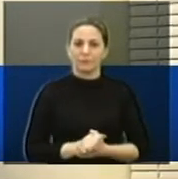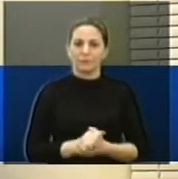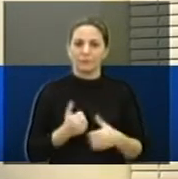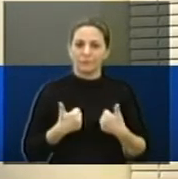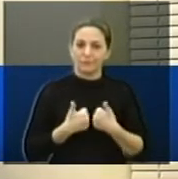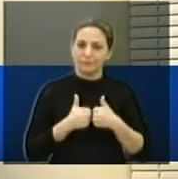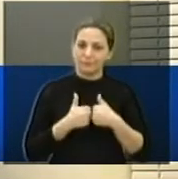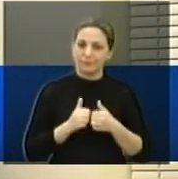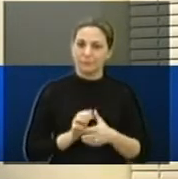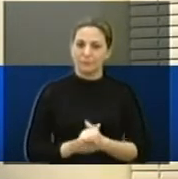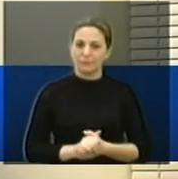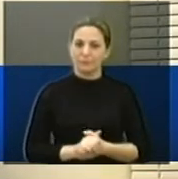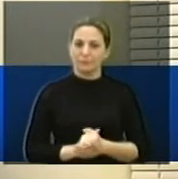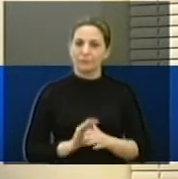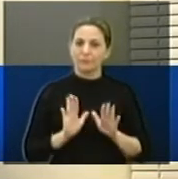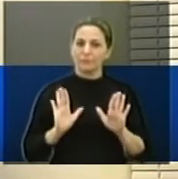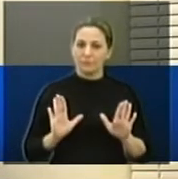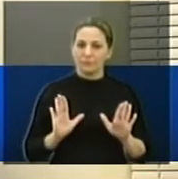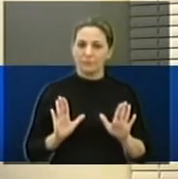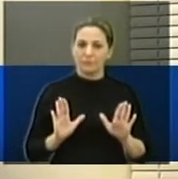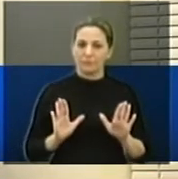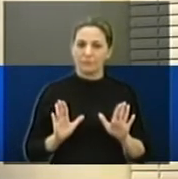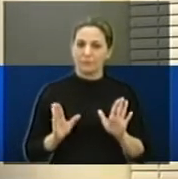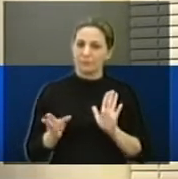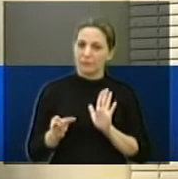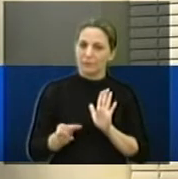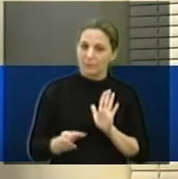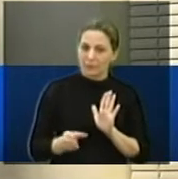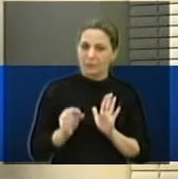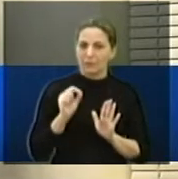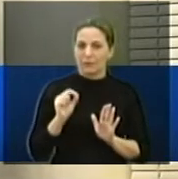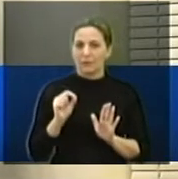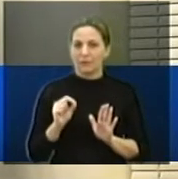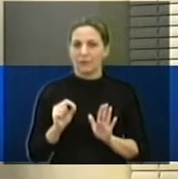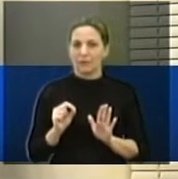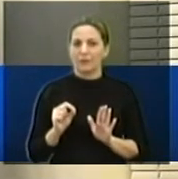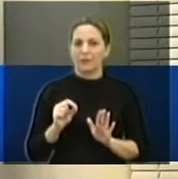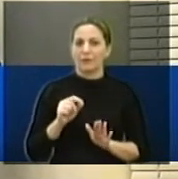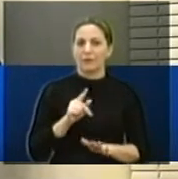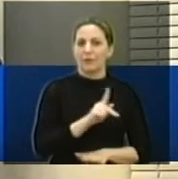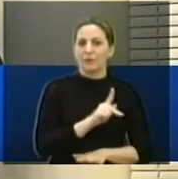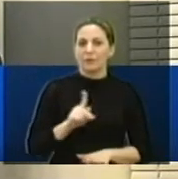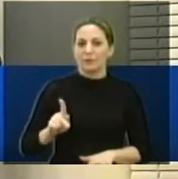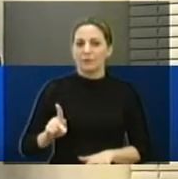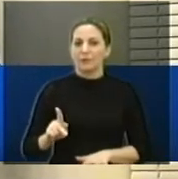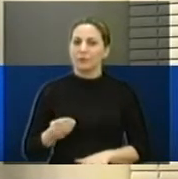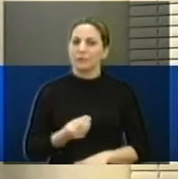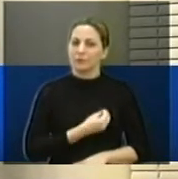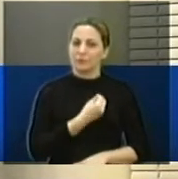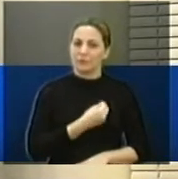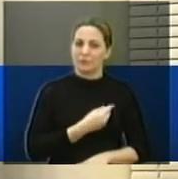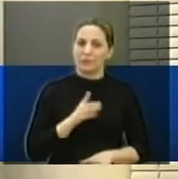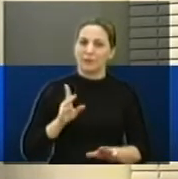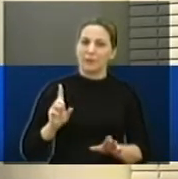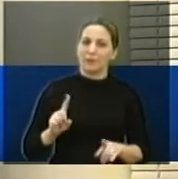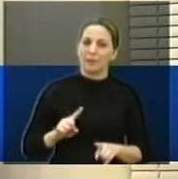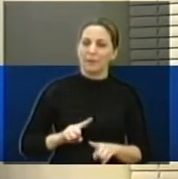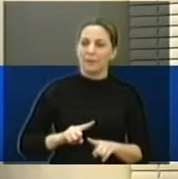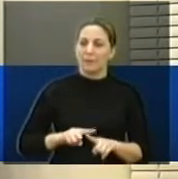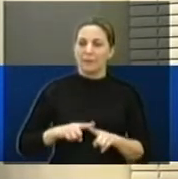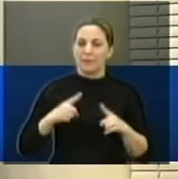então fica aqui o registro pena que o presidente dessa casa não está mas com certeza vai chegar